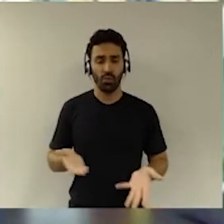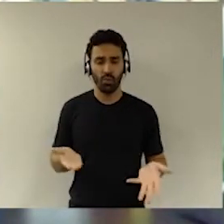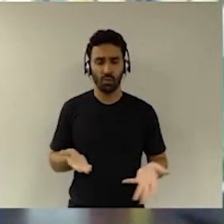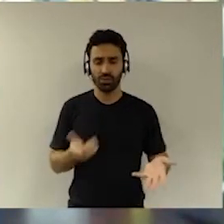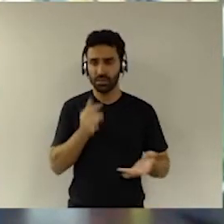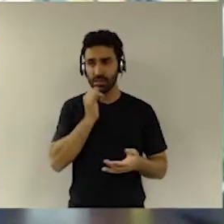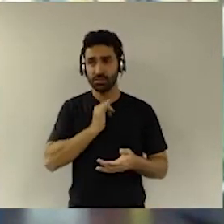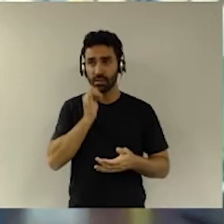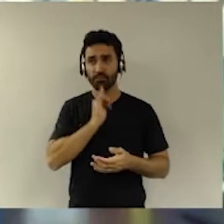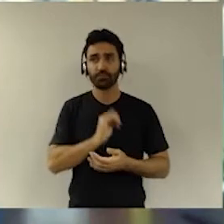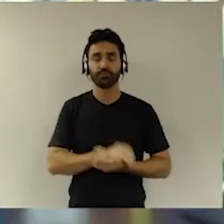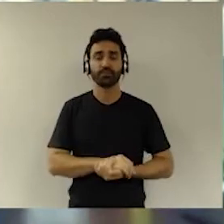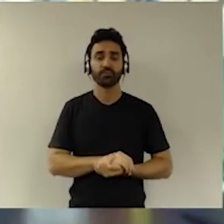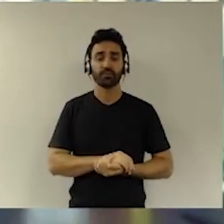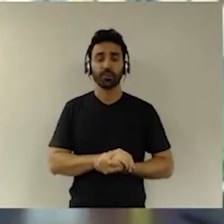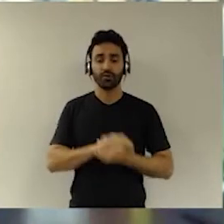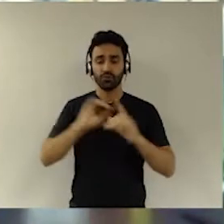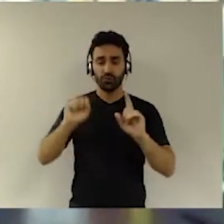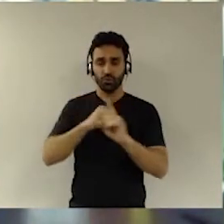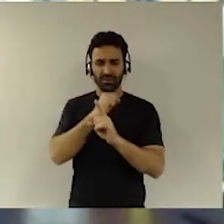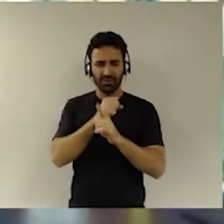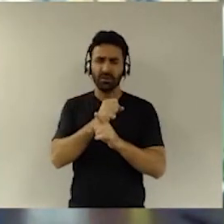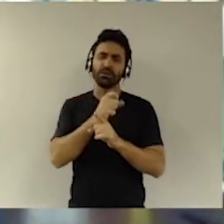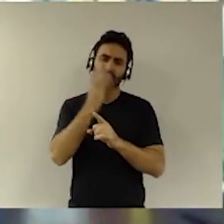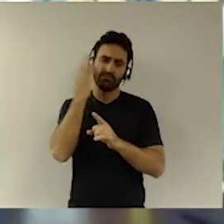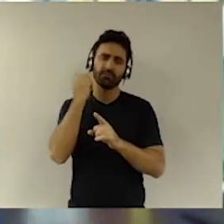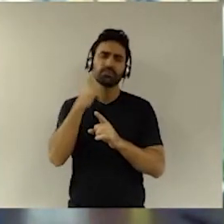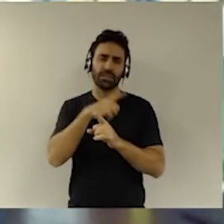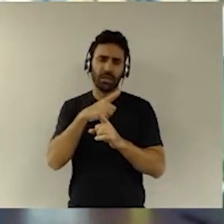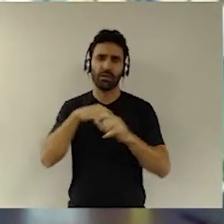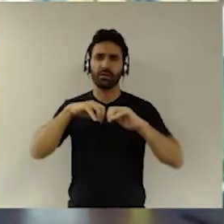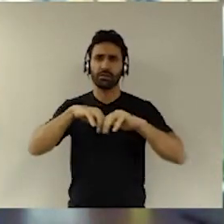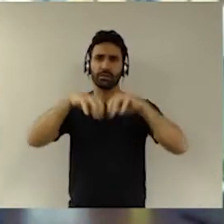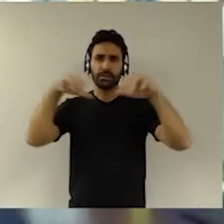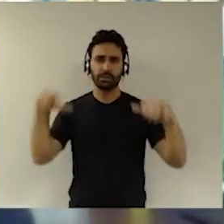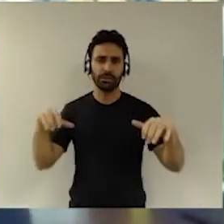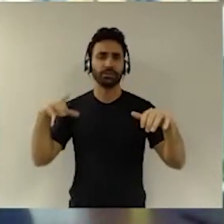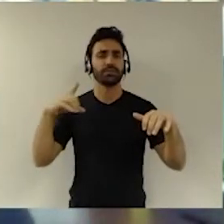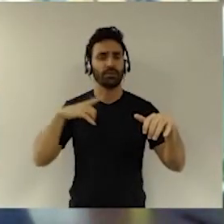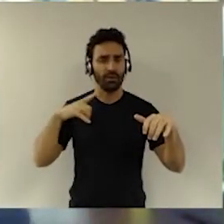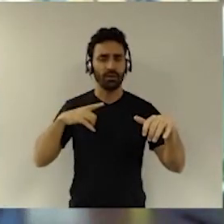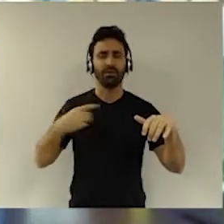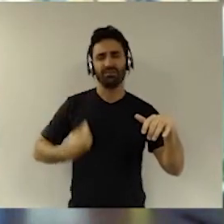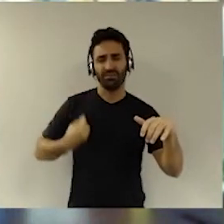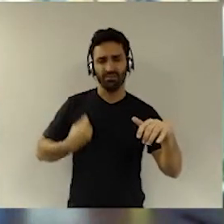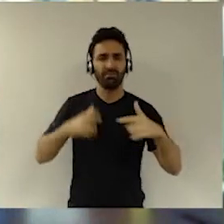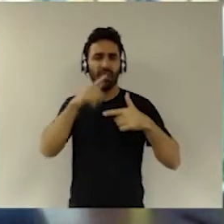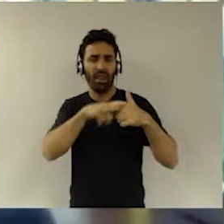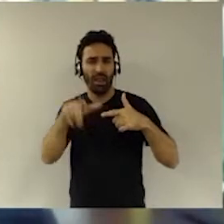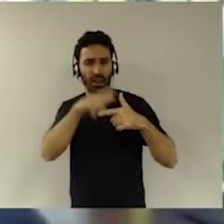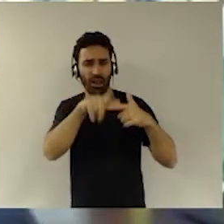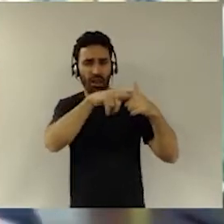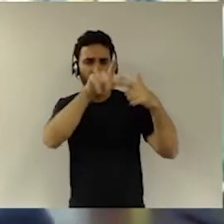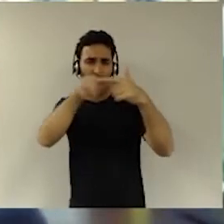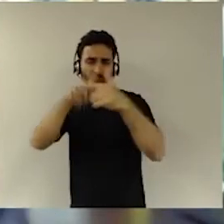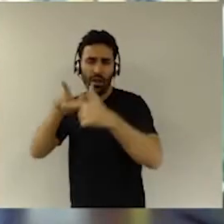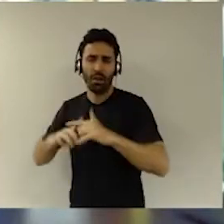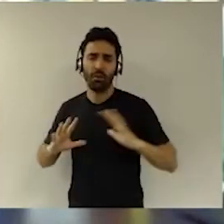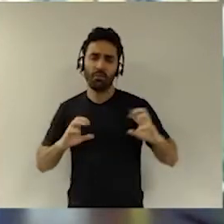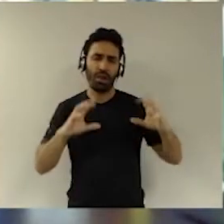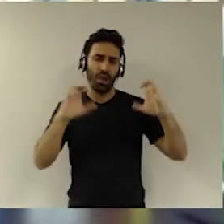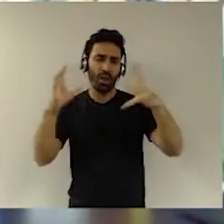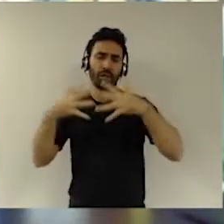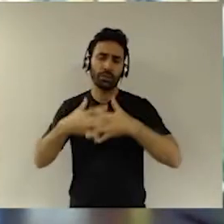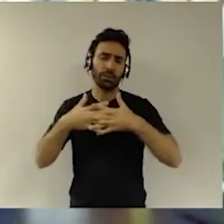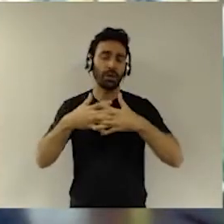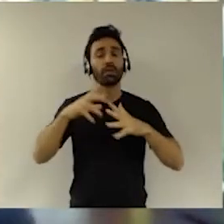dentro dessa sociedade polarizada que nós estamos vivenciando, com vários pontos de